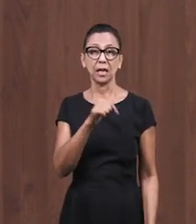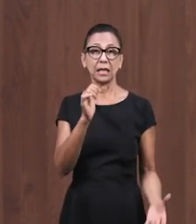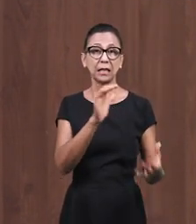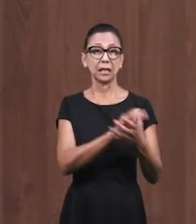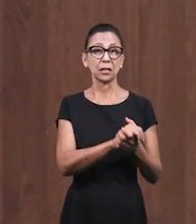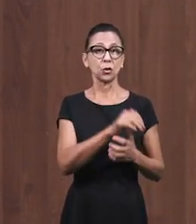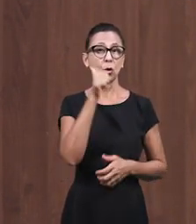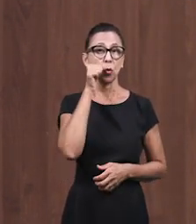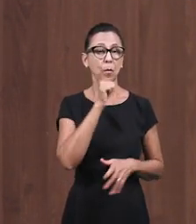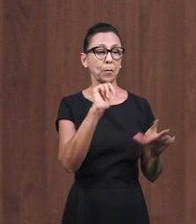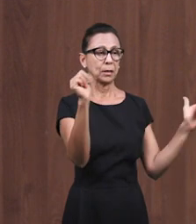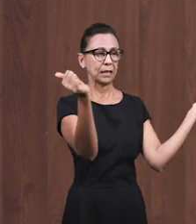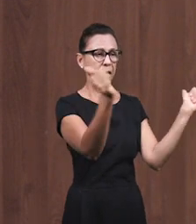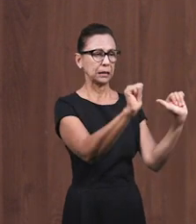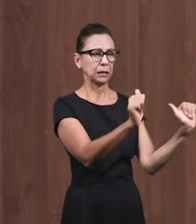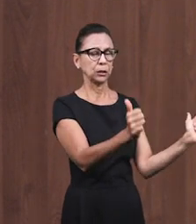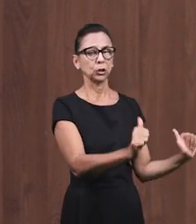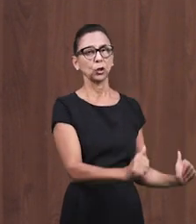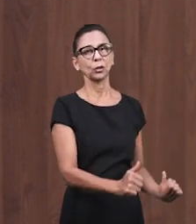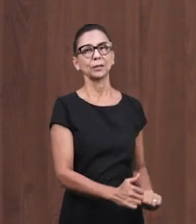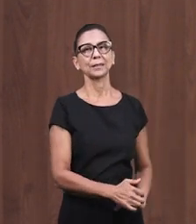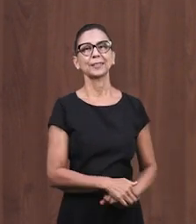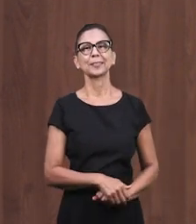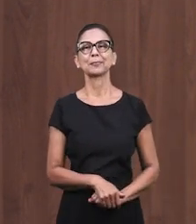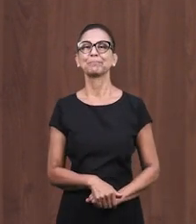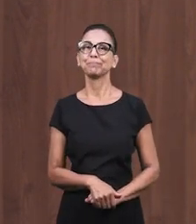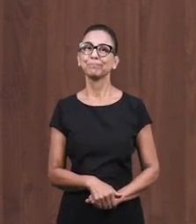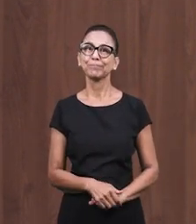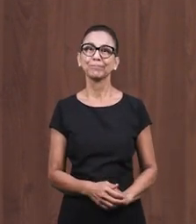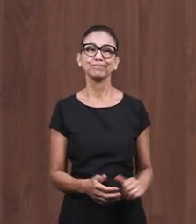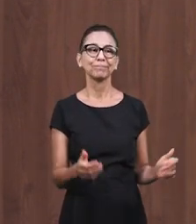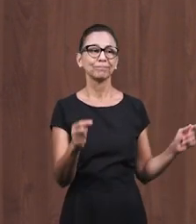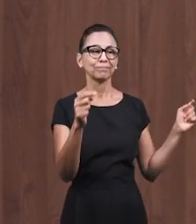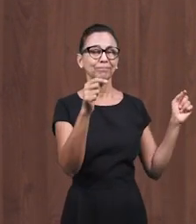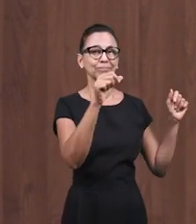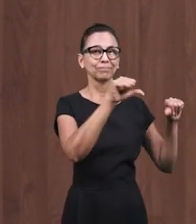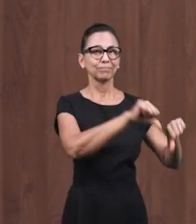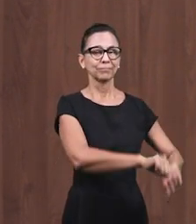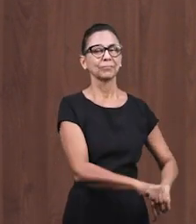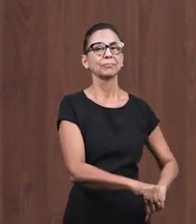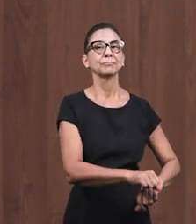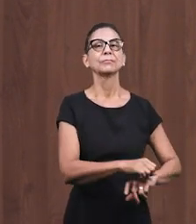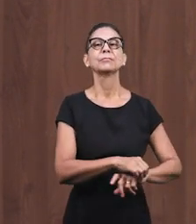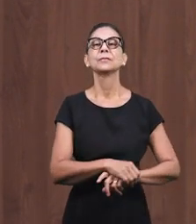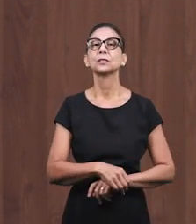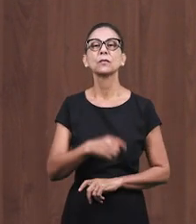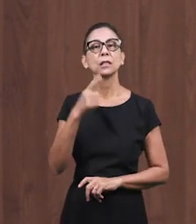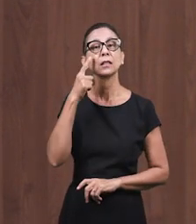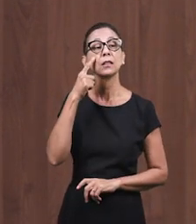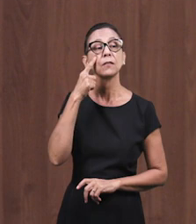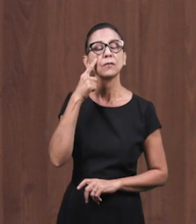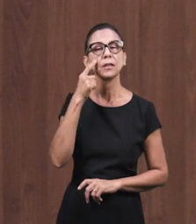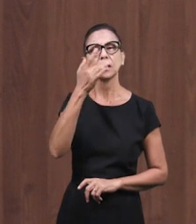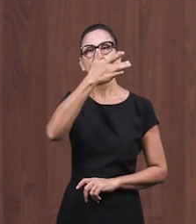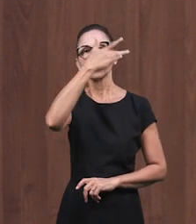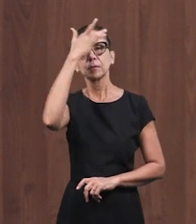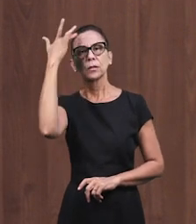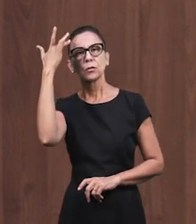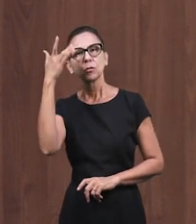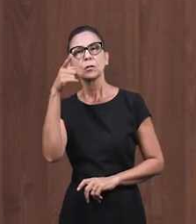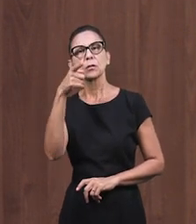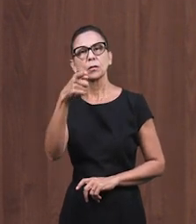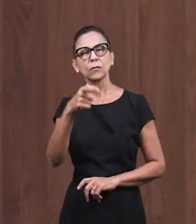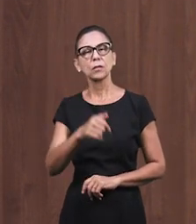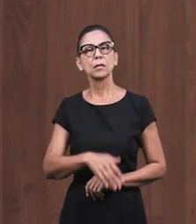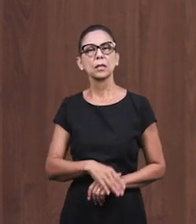idolatria. Por este motivo, temos que vigiar com quem andamos, as nossas companhias. Sabe,